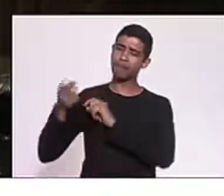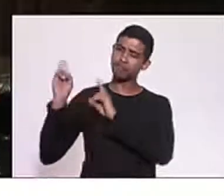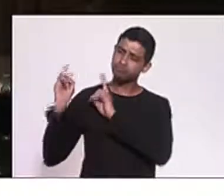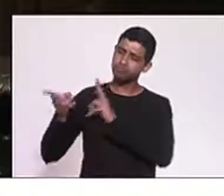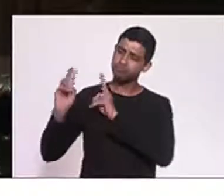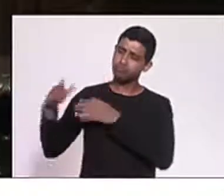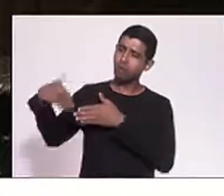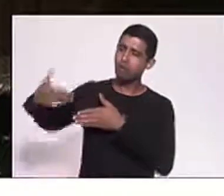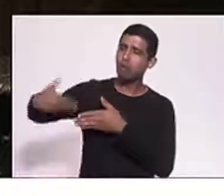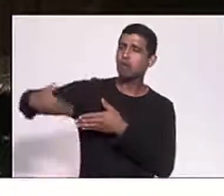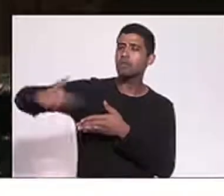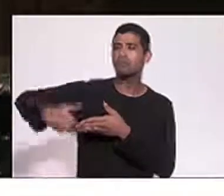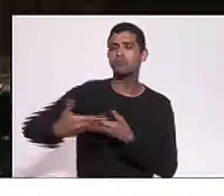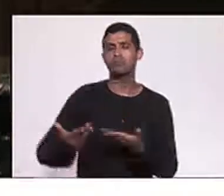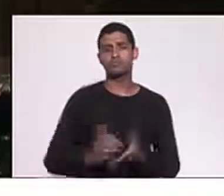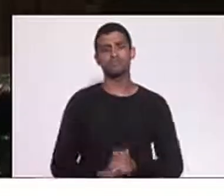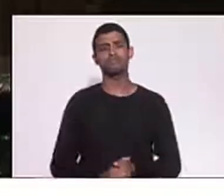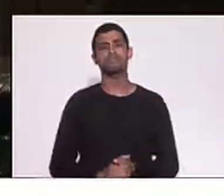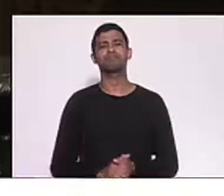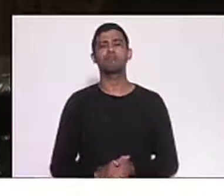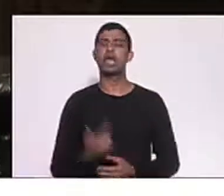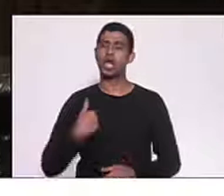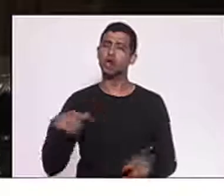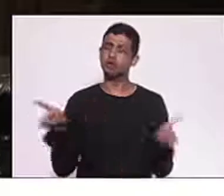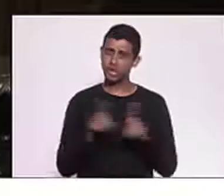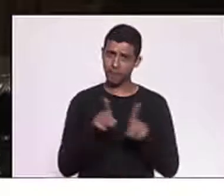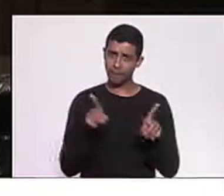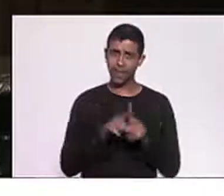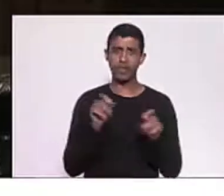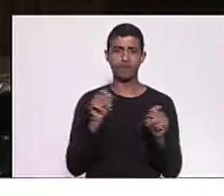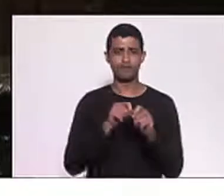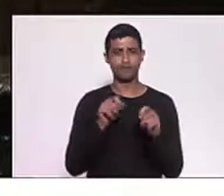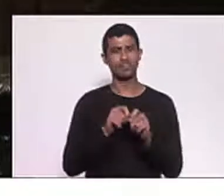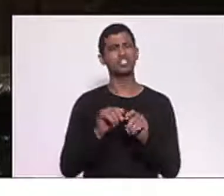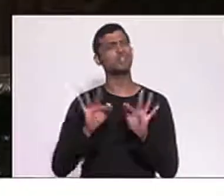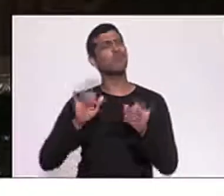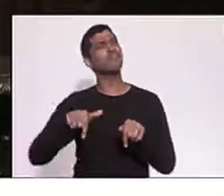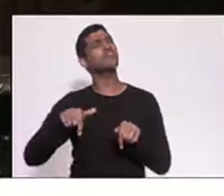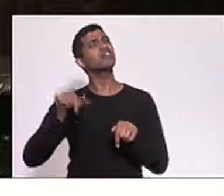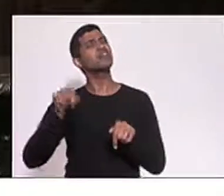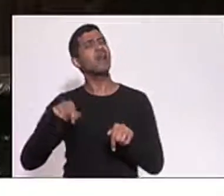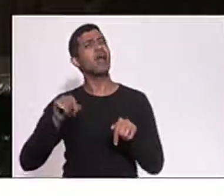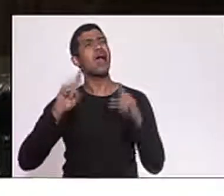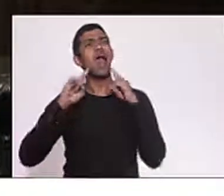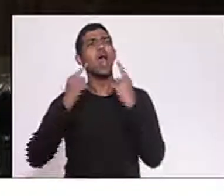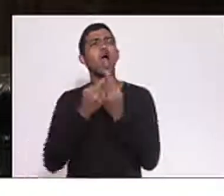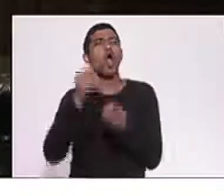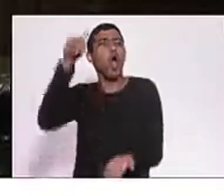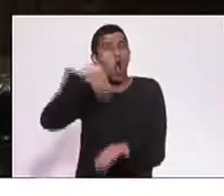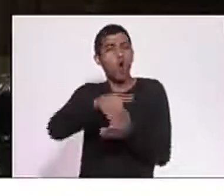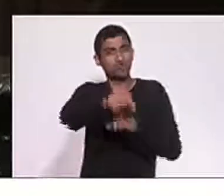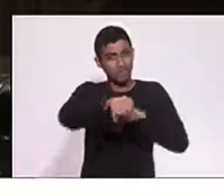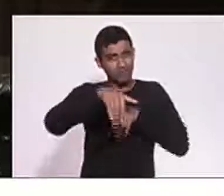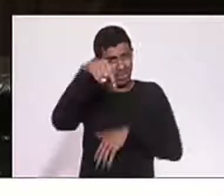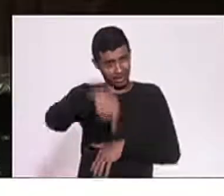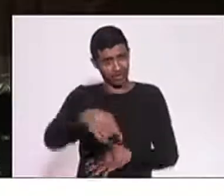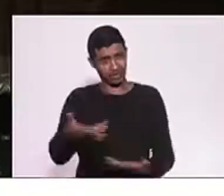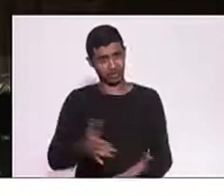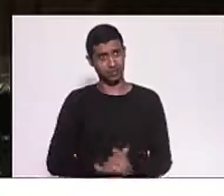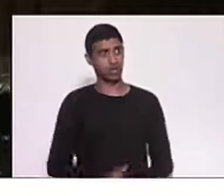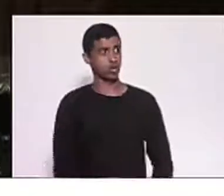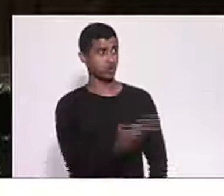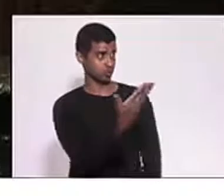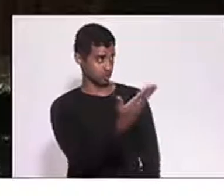sucessivamente e também o fiz no final do expediente de ontem. E